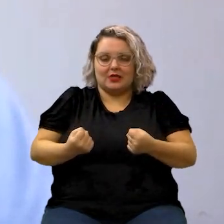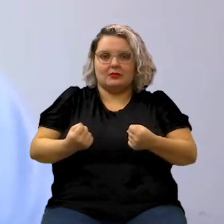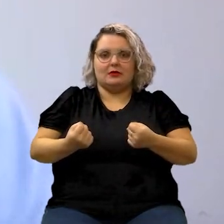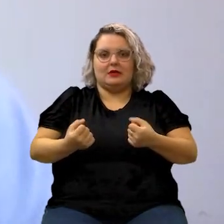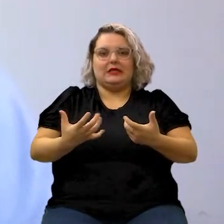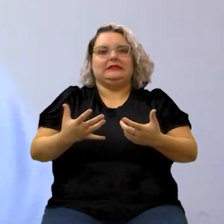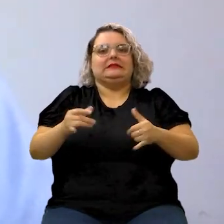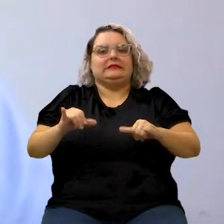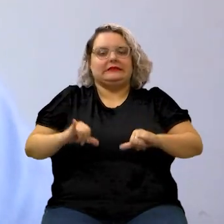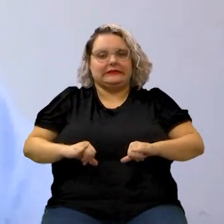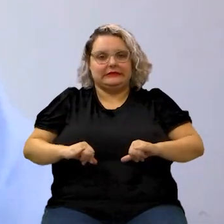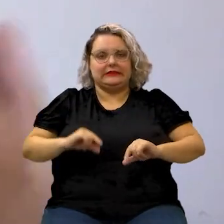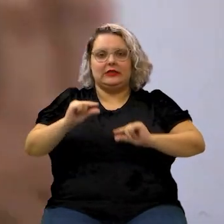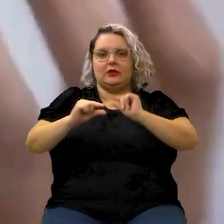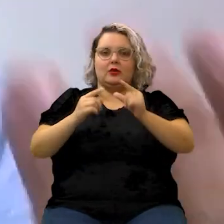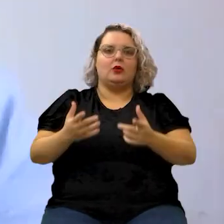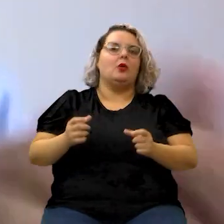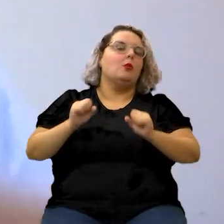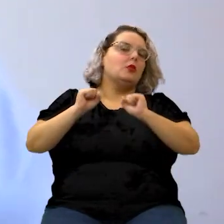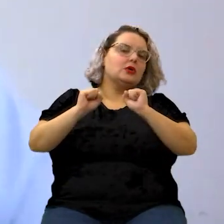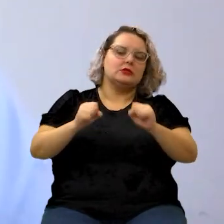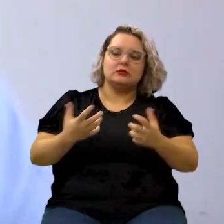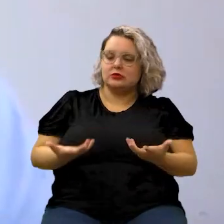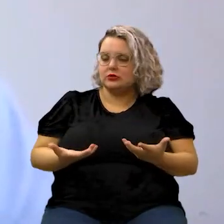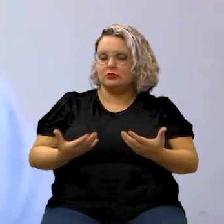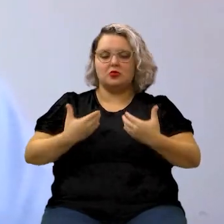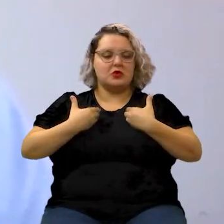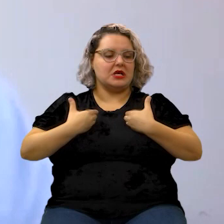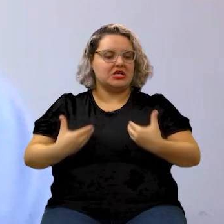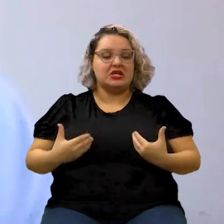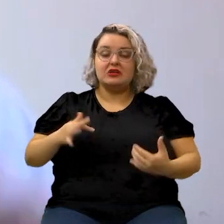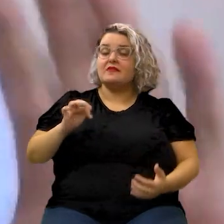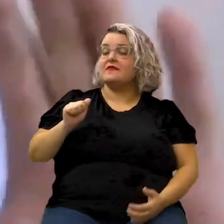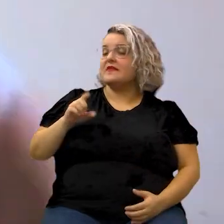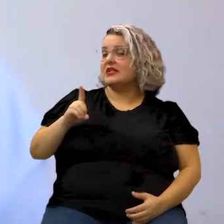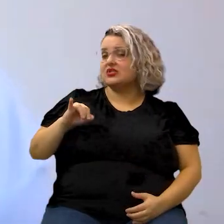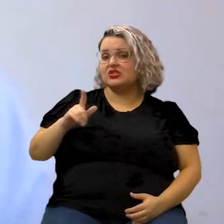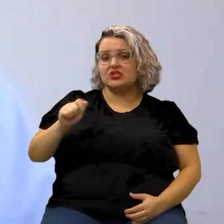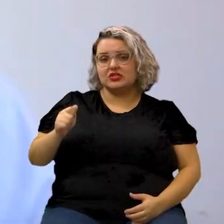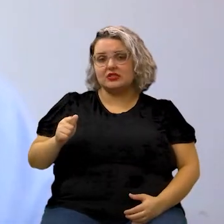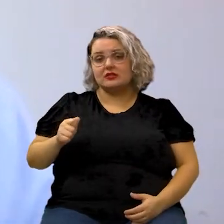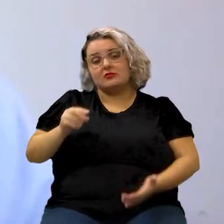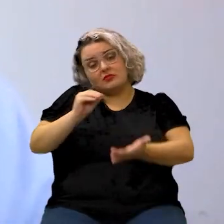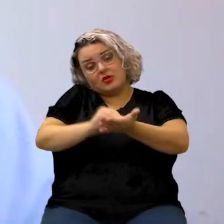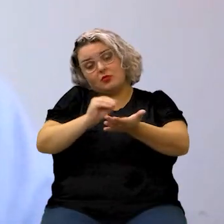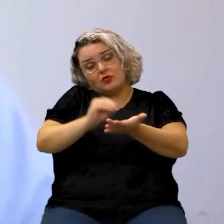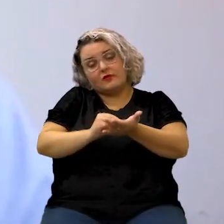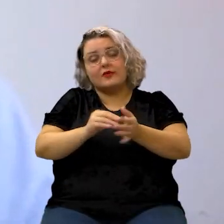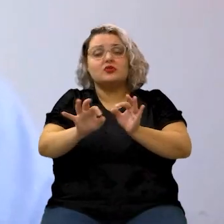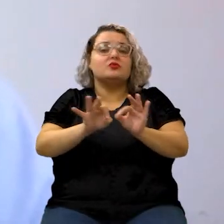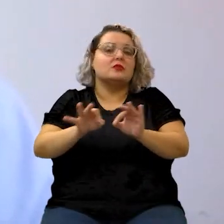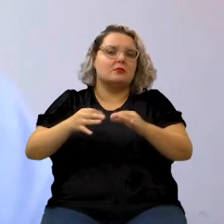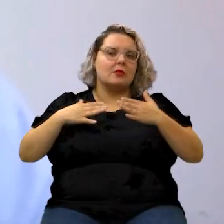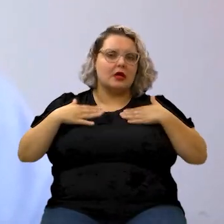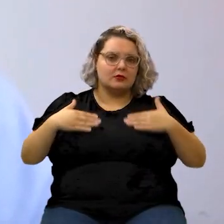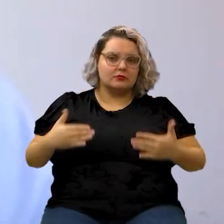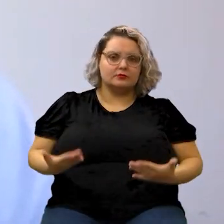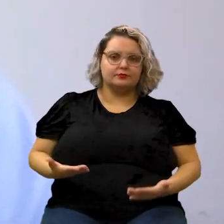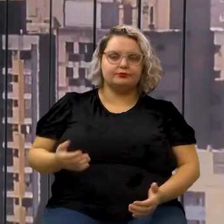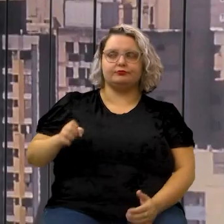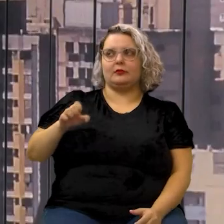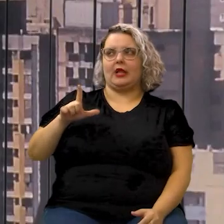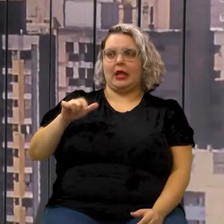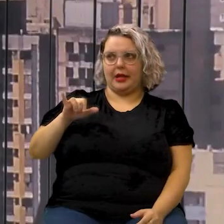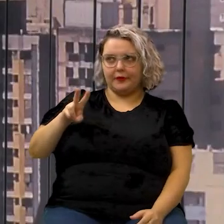começam a sofrer um pouquinho. Pode ser por fadiga, pode ser por cansaço e até mesmo por falta de preparo físico. E Elvis, me fala